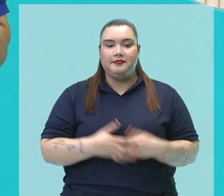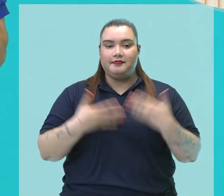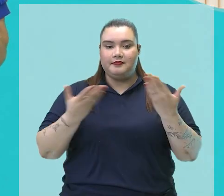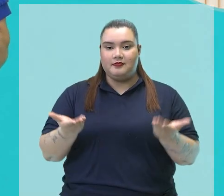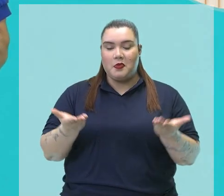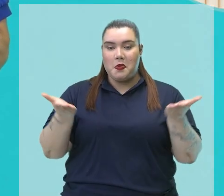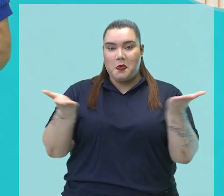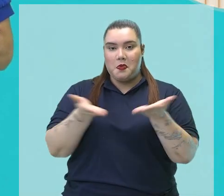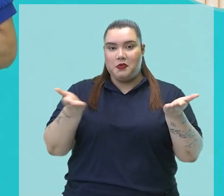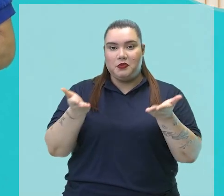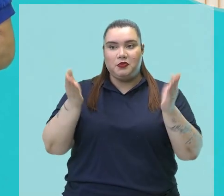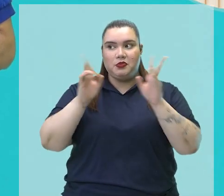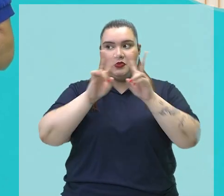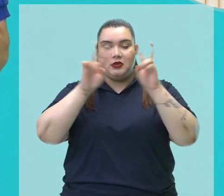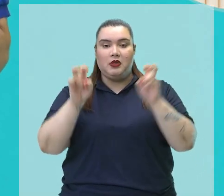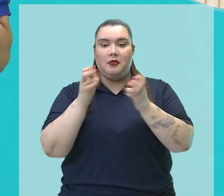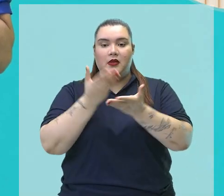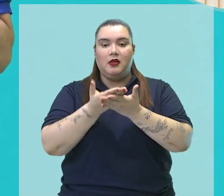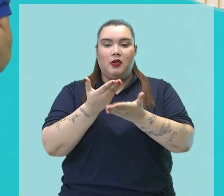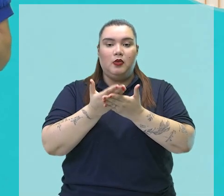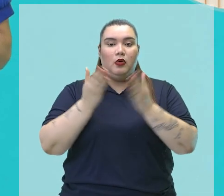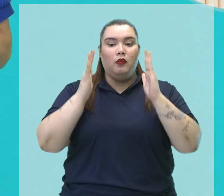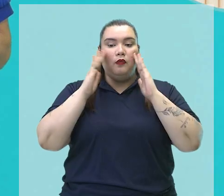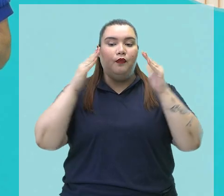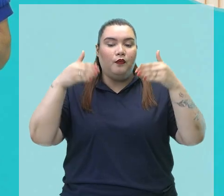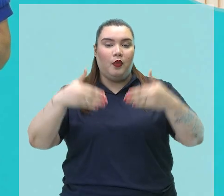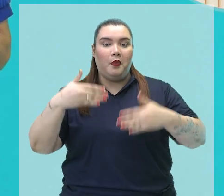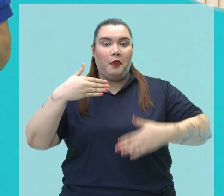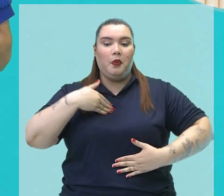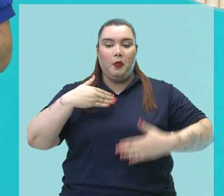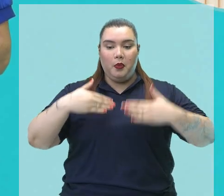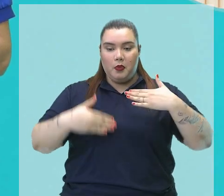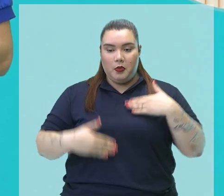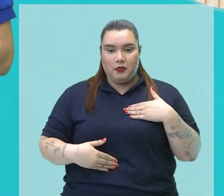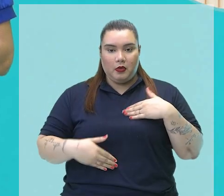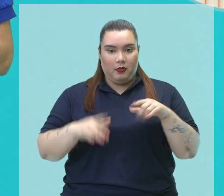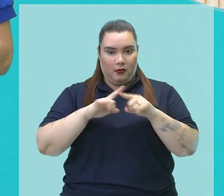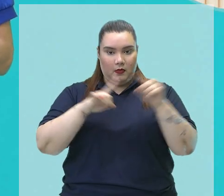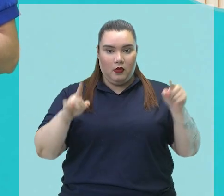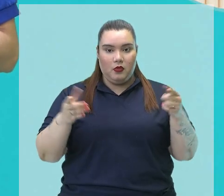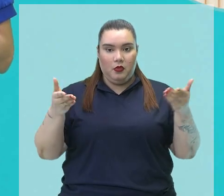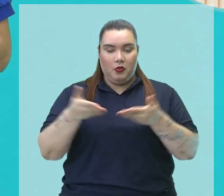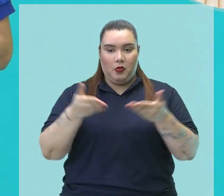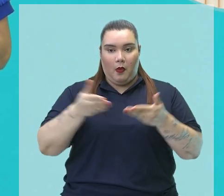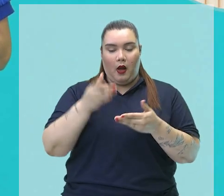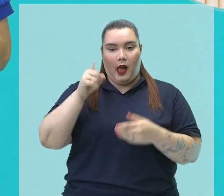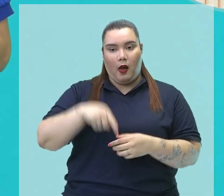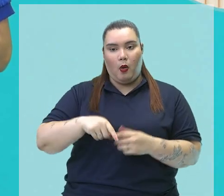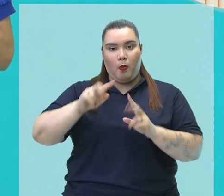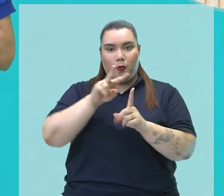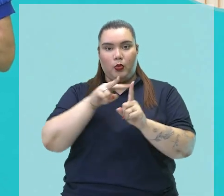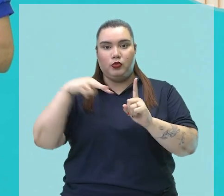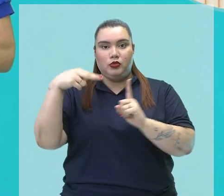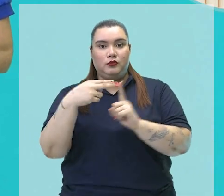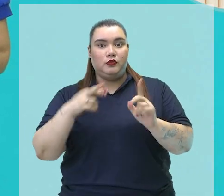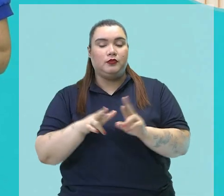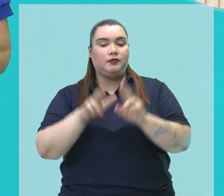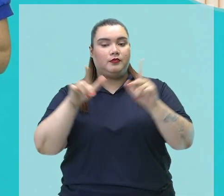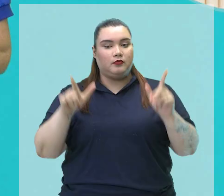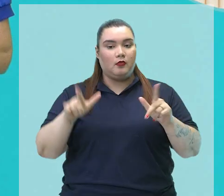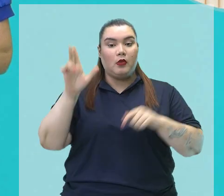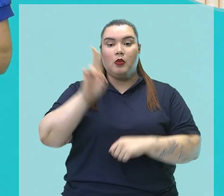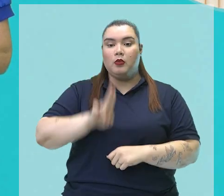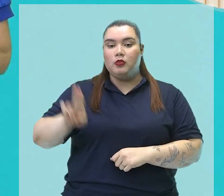Então, o tema da nossa aula de hoje vai tratar de questões corporais também, só que hoje sob uma outra perspectiva. A